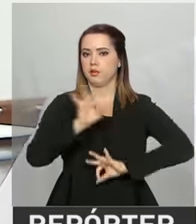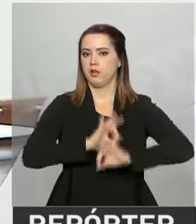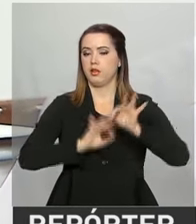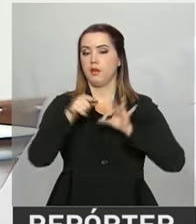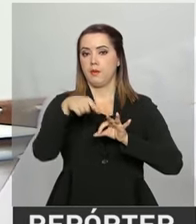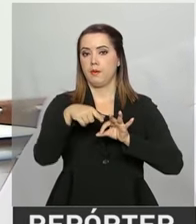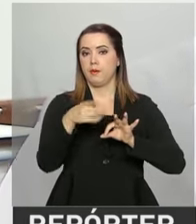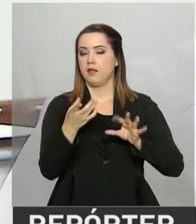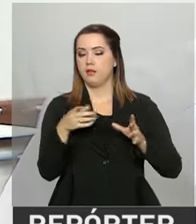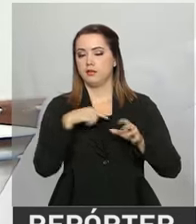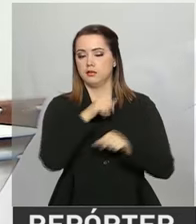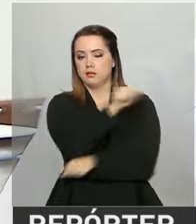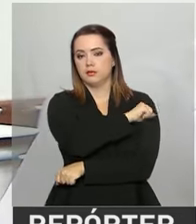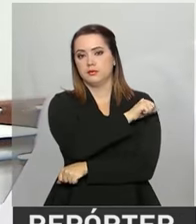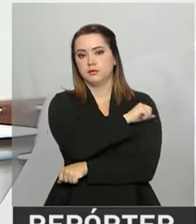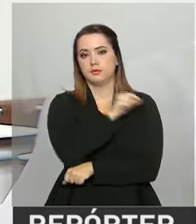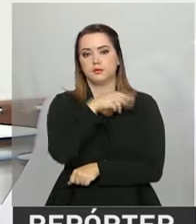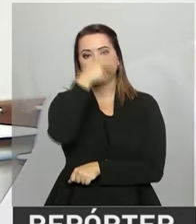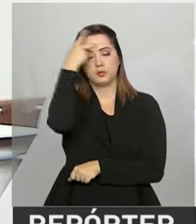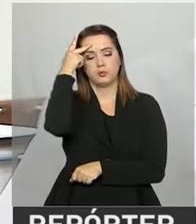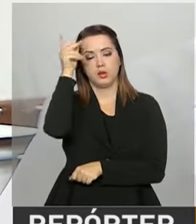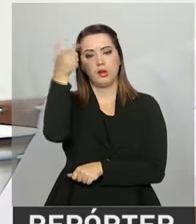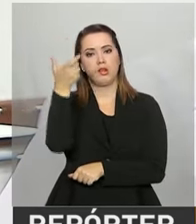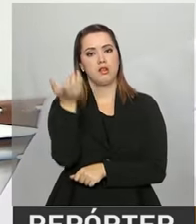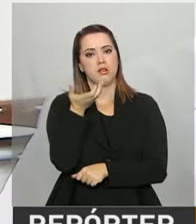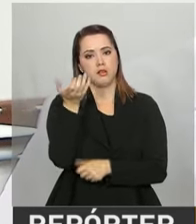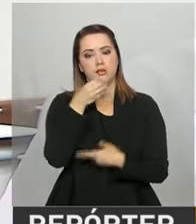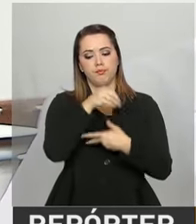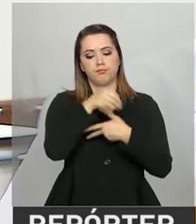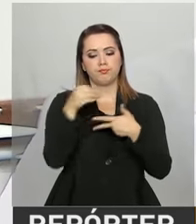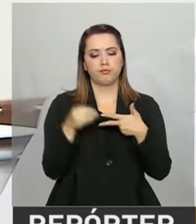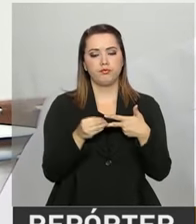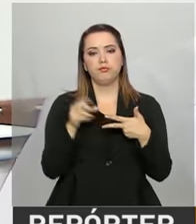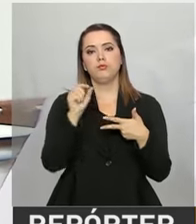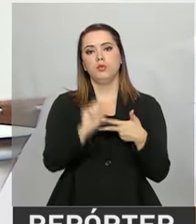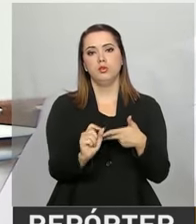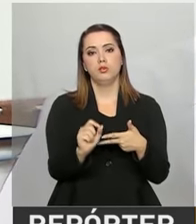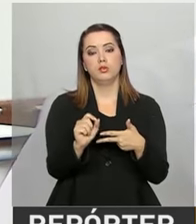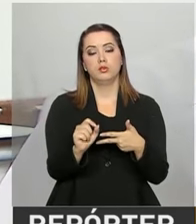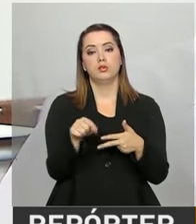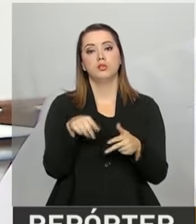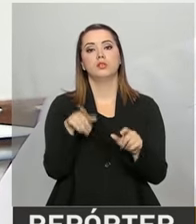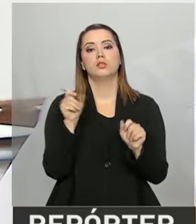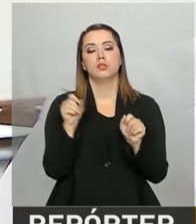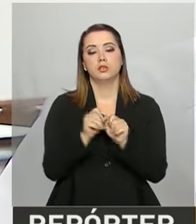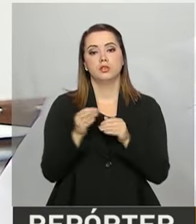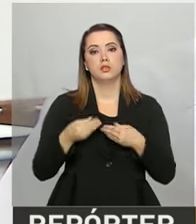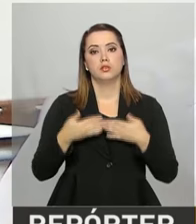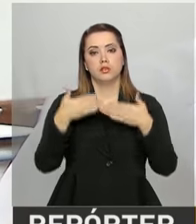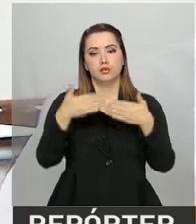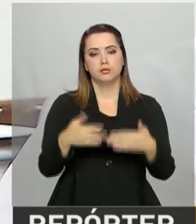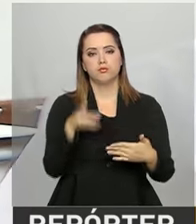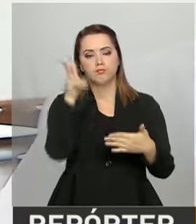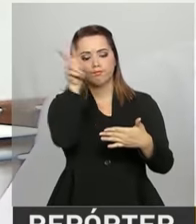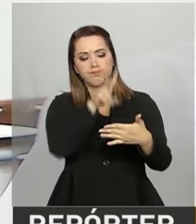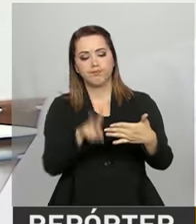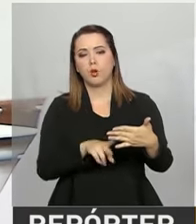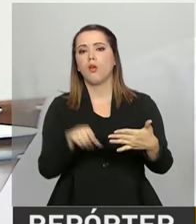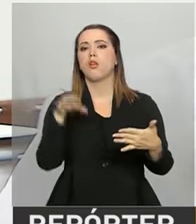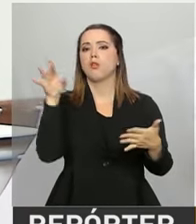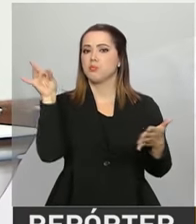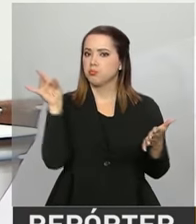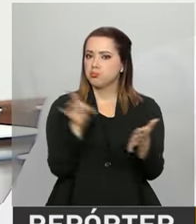Então ali o a o o candidato ao exame, ele vai ter um panorama